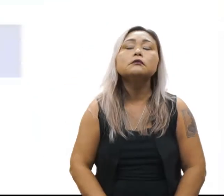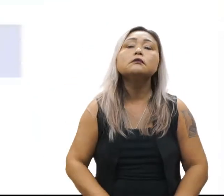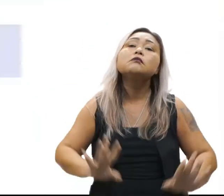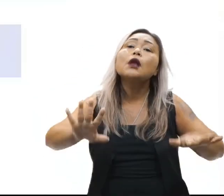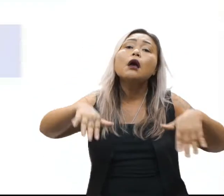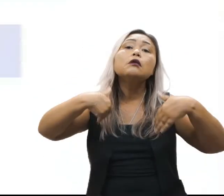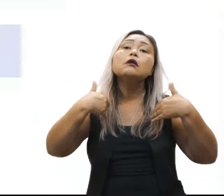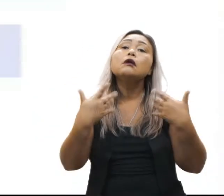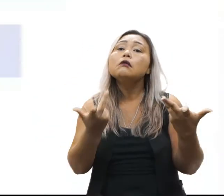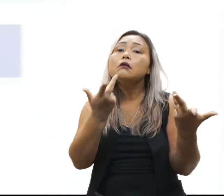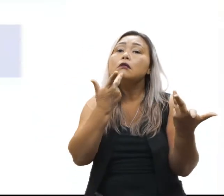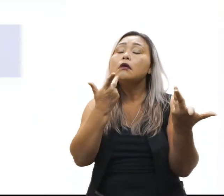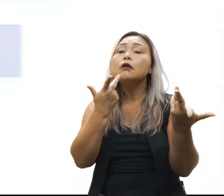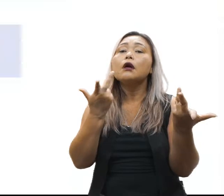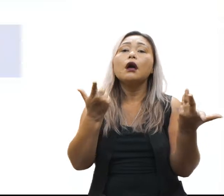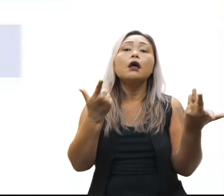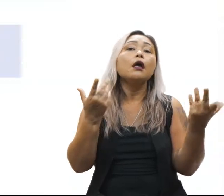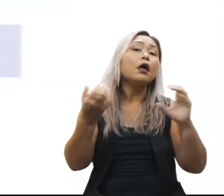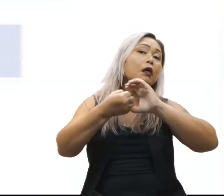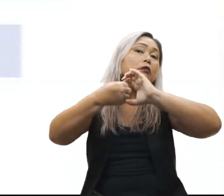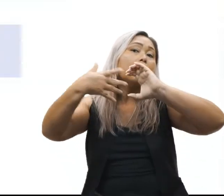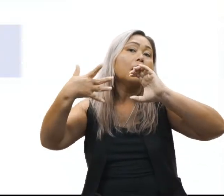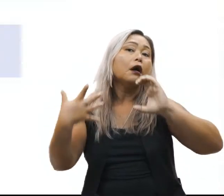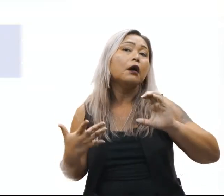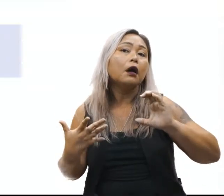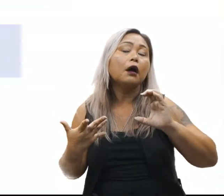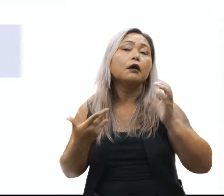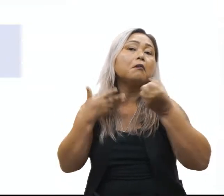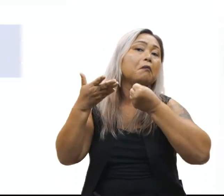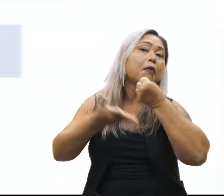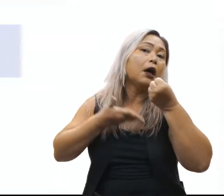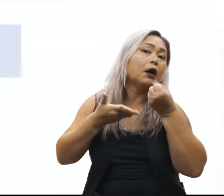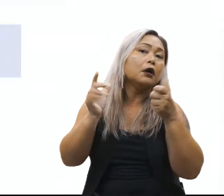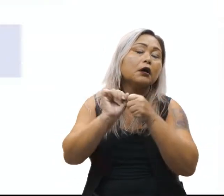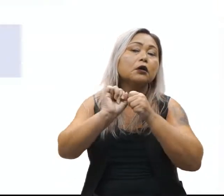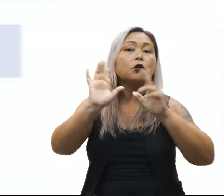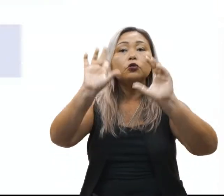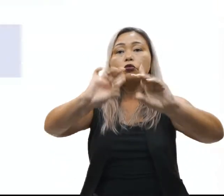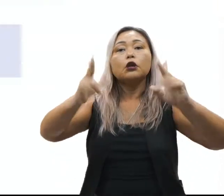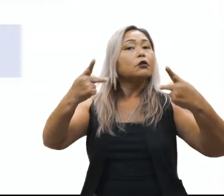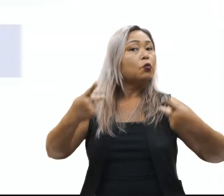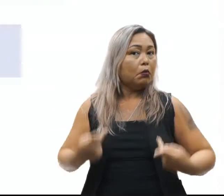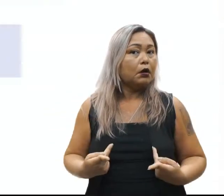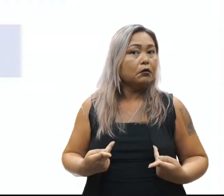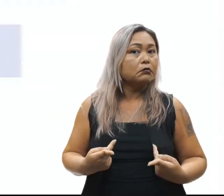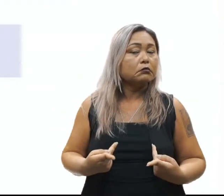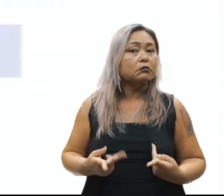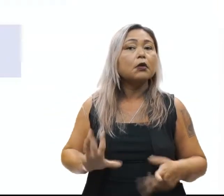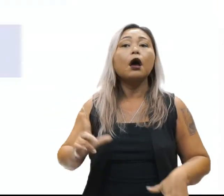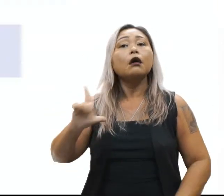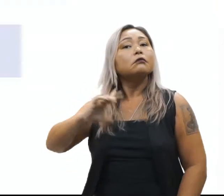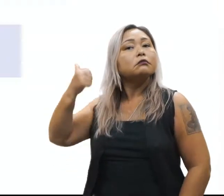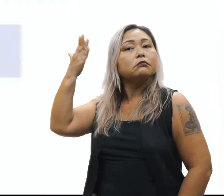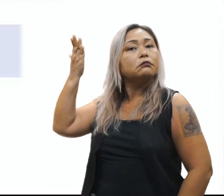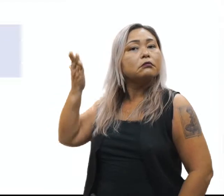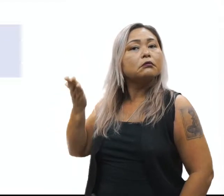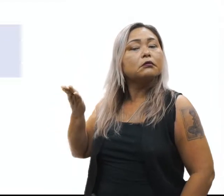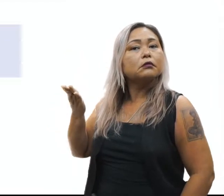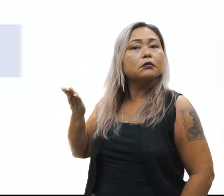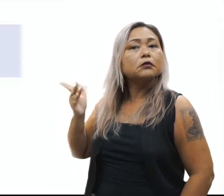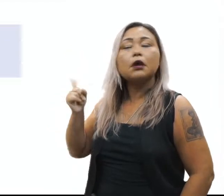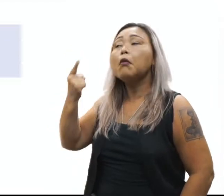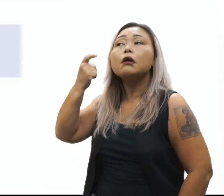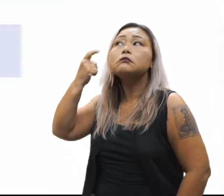Agora a gente vem para as características básicas do direito humano, né? A gente tem, pessoal, isso aqui é só para vocês